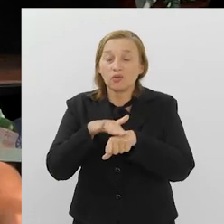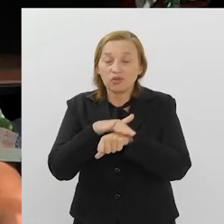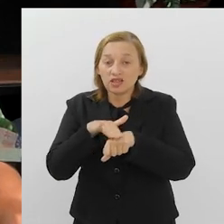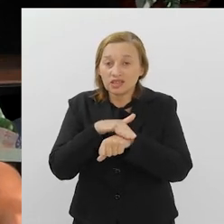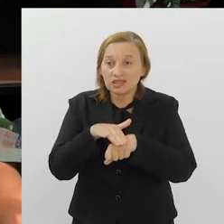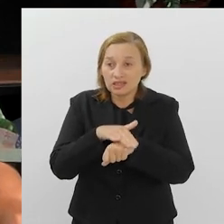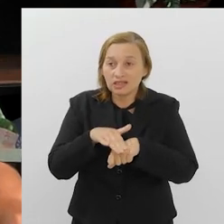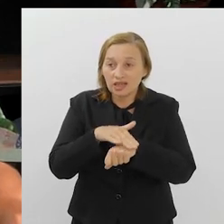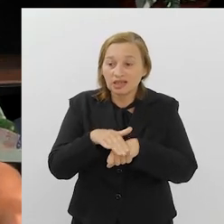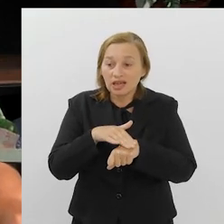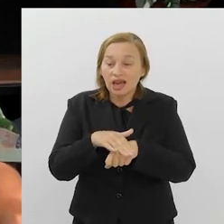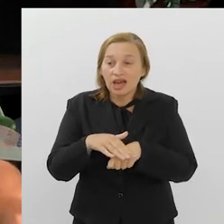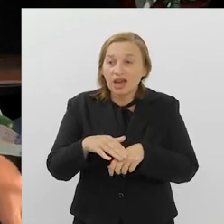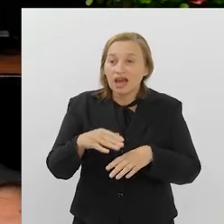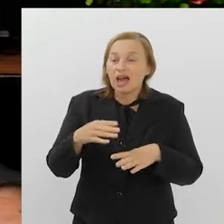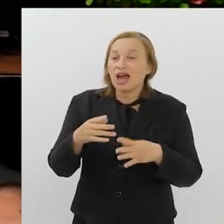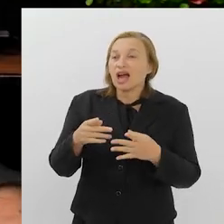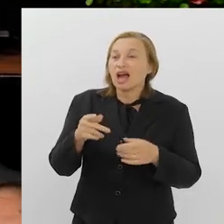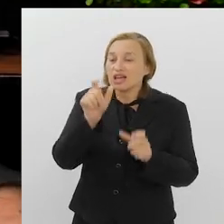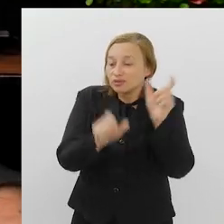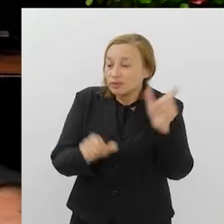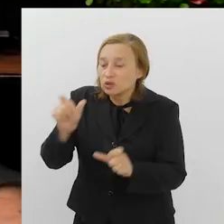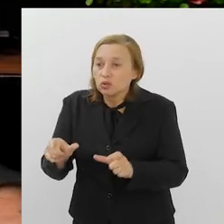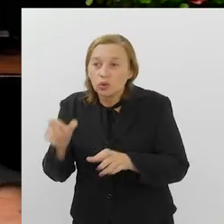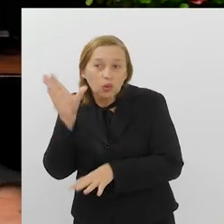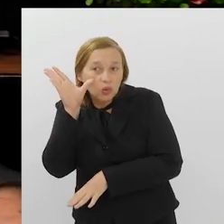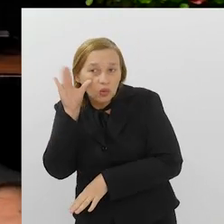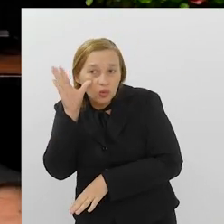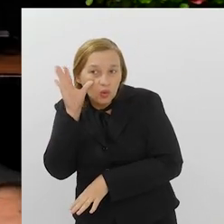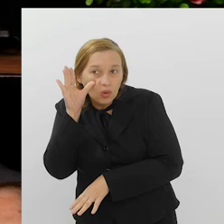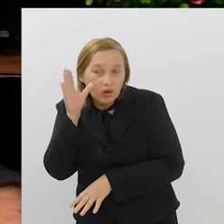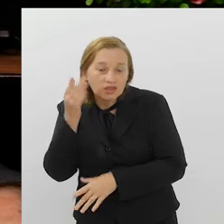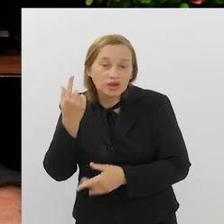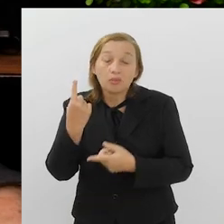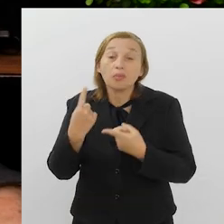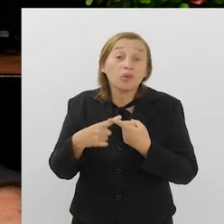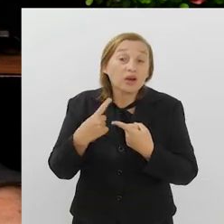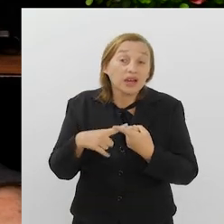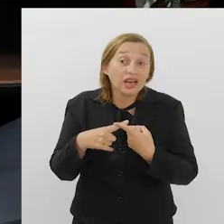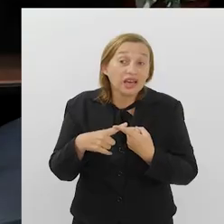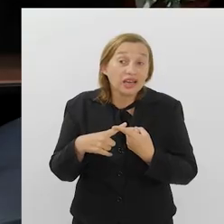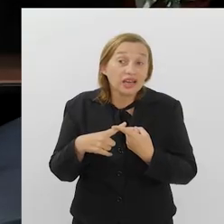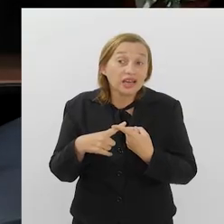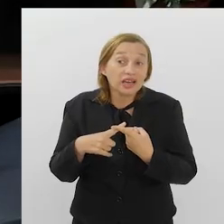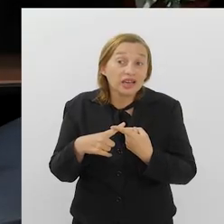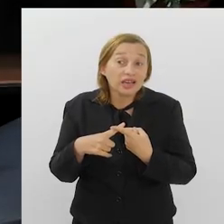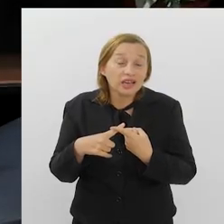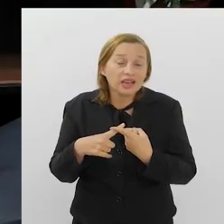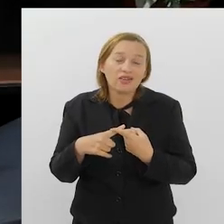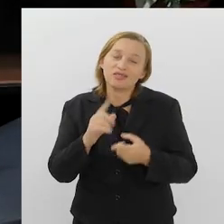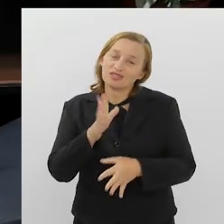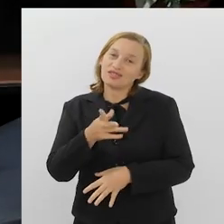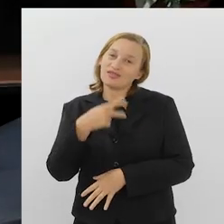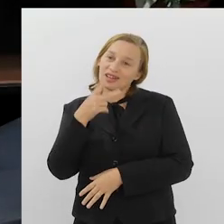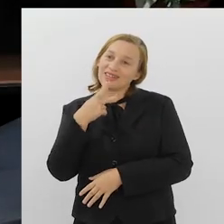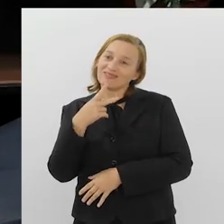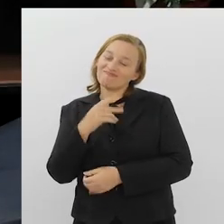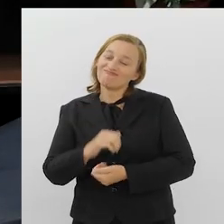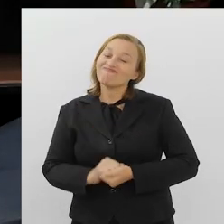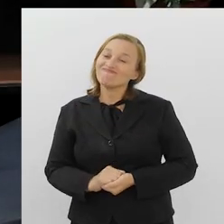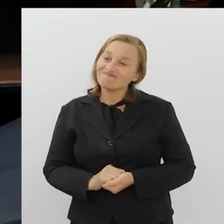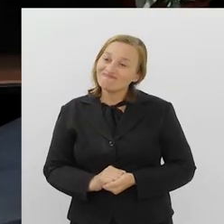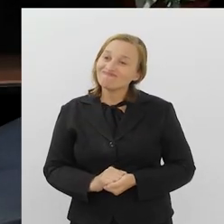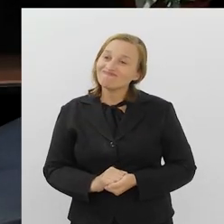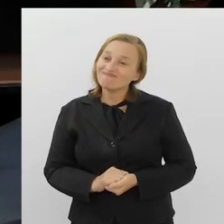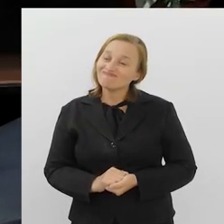param para conversar ali as pessoas ficam curiosas e pegam por quê Porque por isso